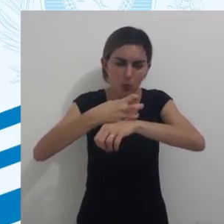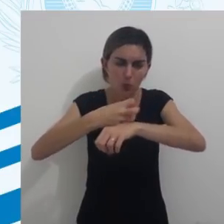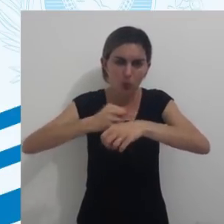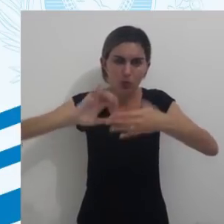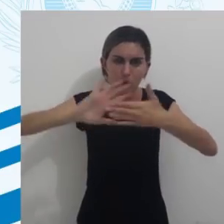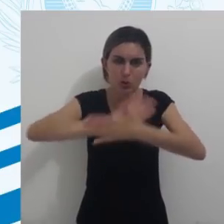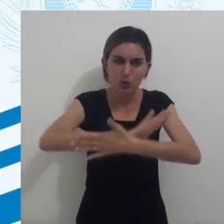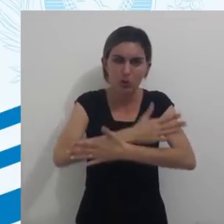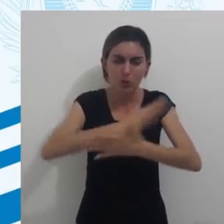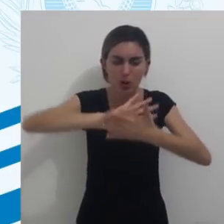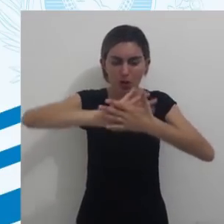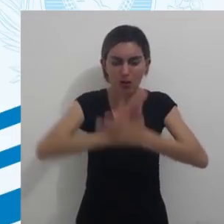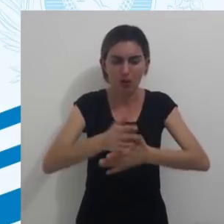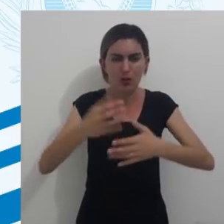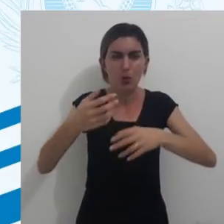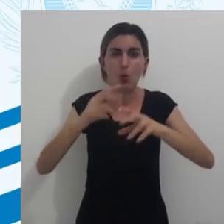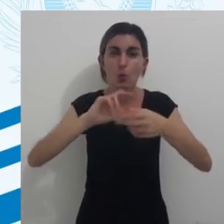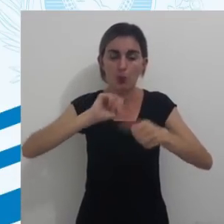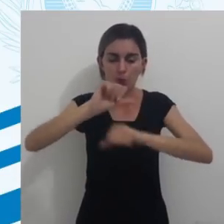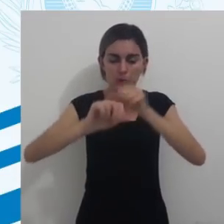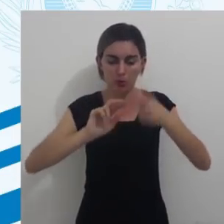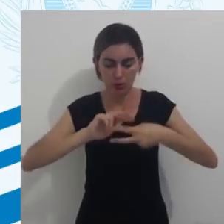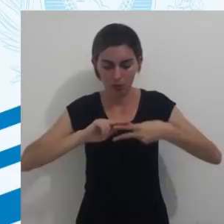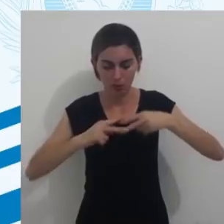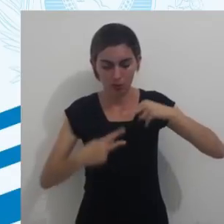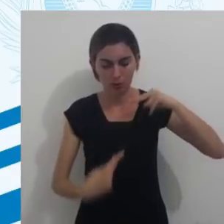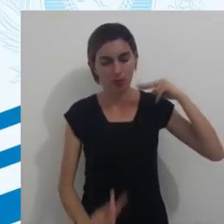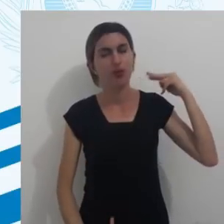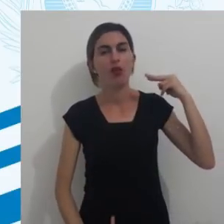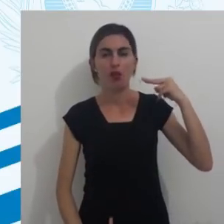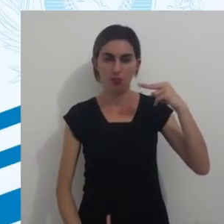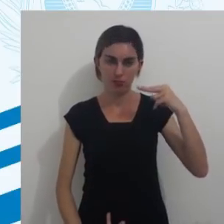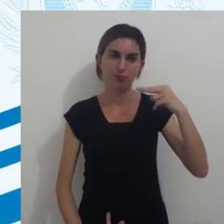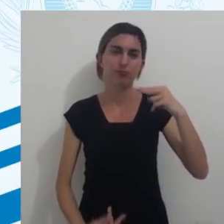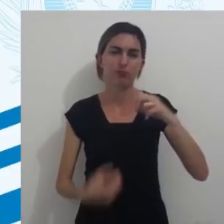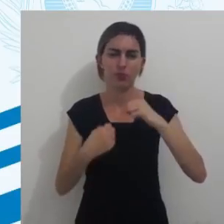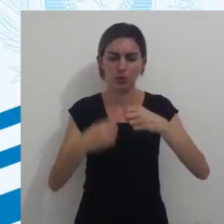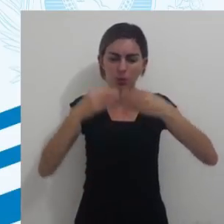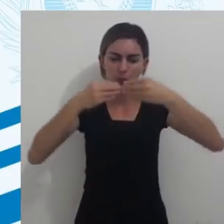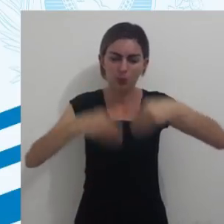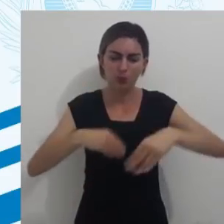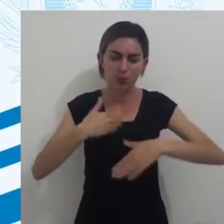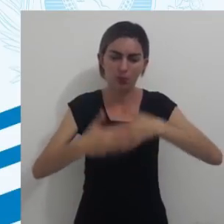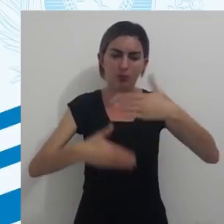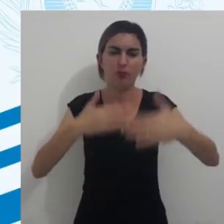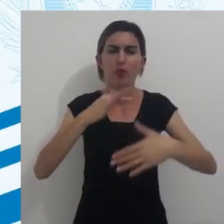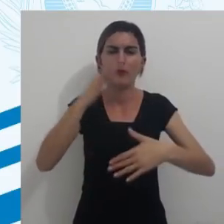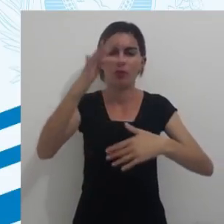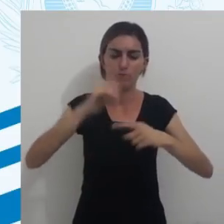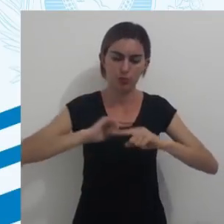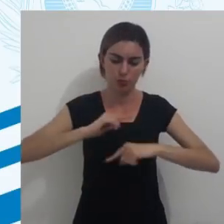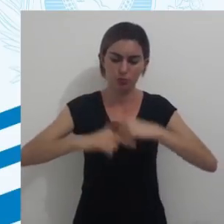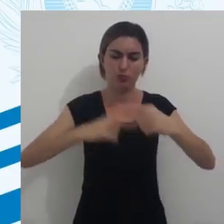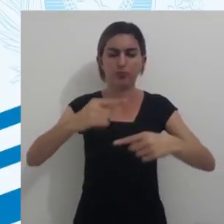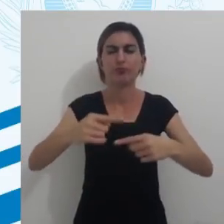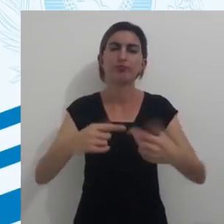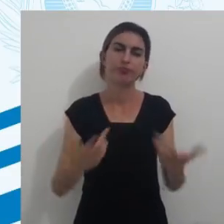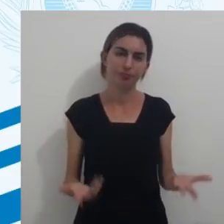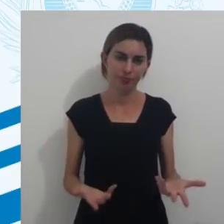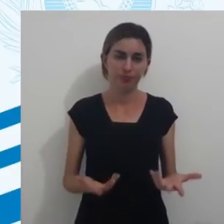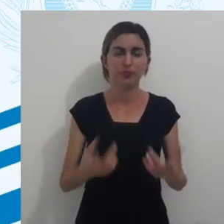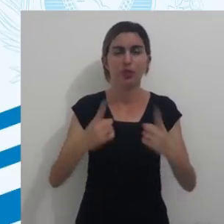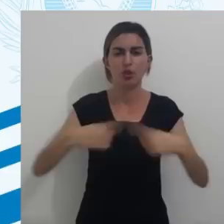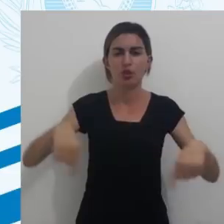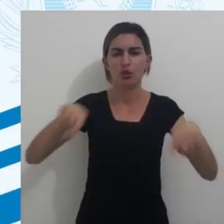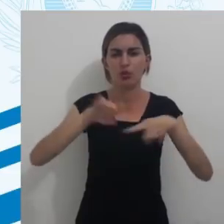ou alterando o DNA da vítima. Os danos decorrentes podem se estender a futuras gerações da vítima. E agora